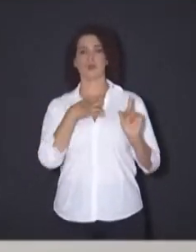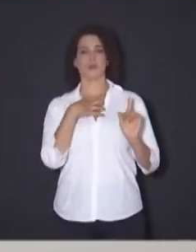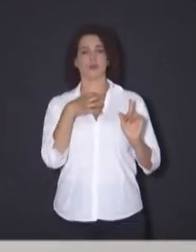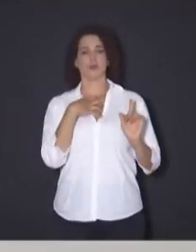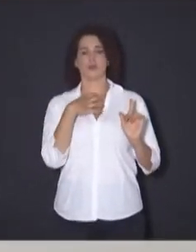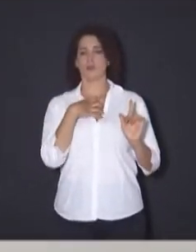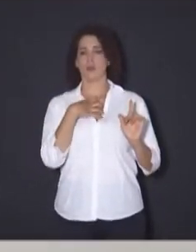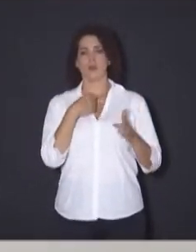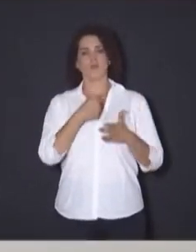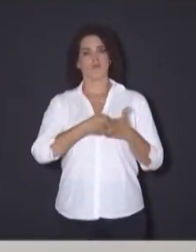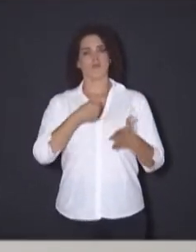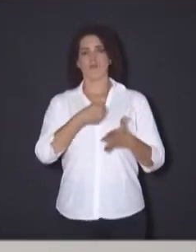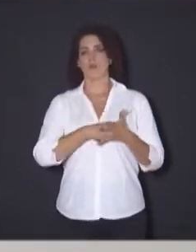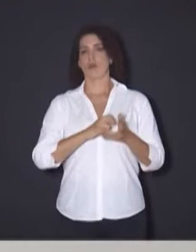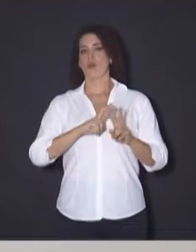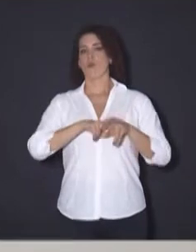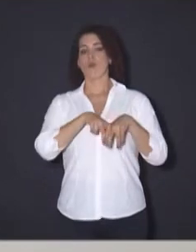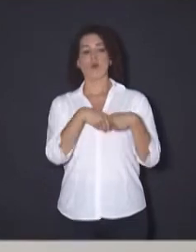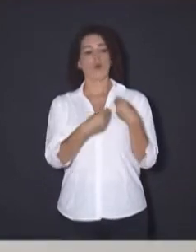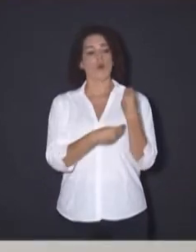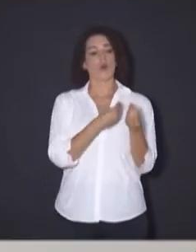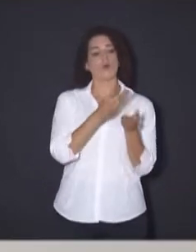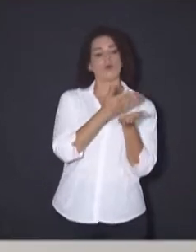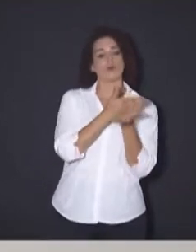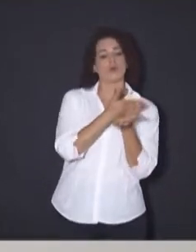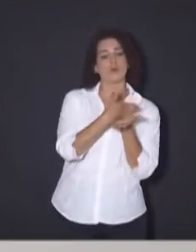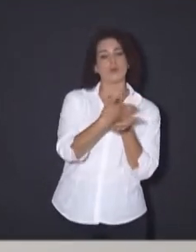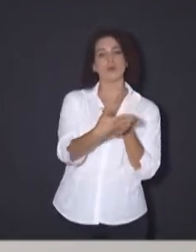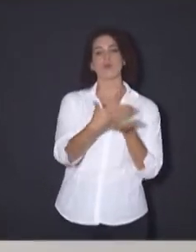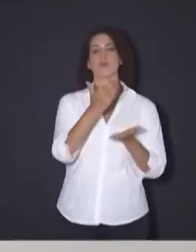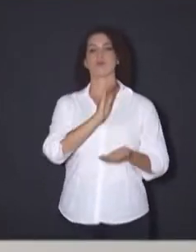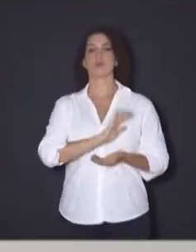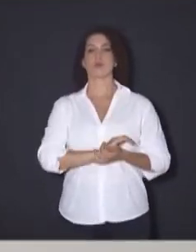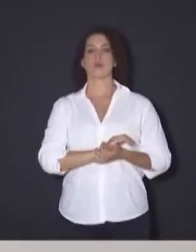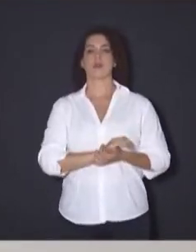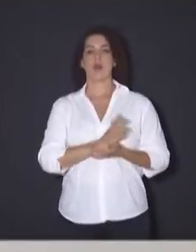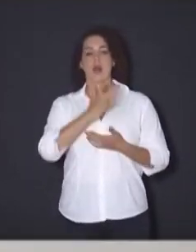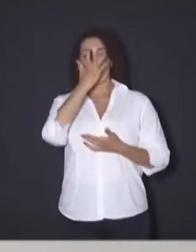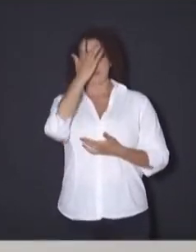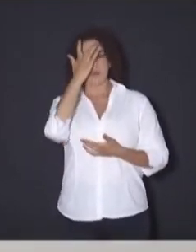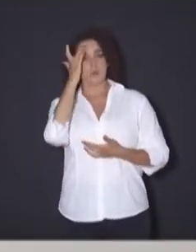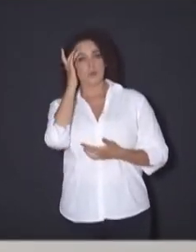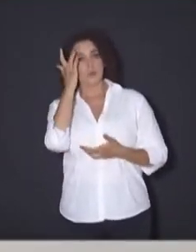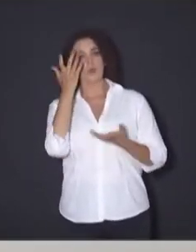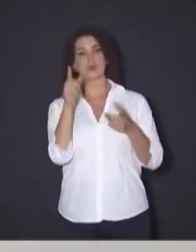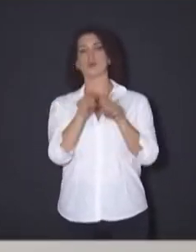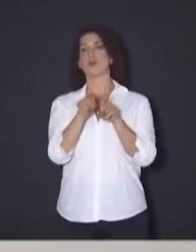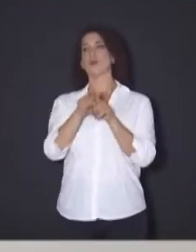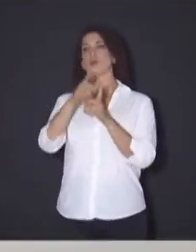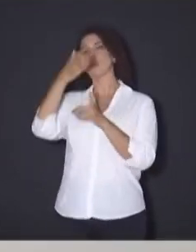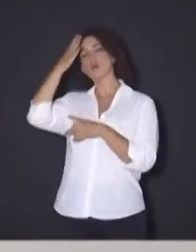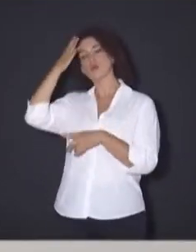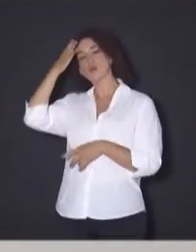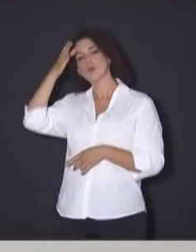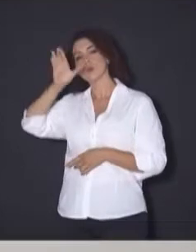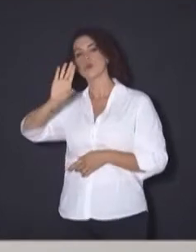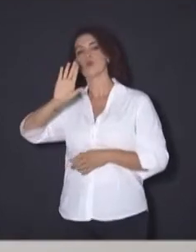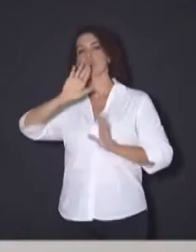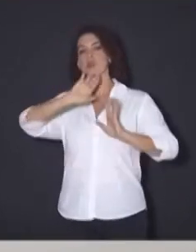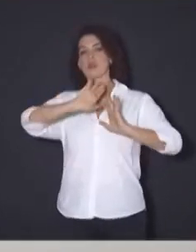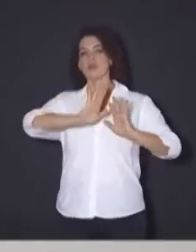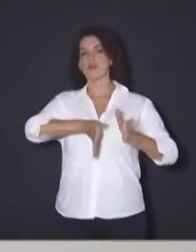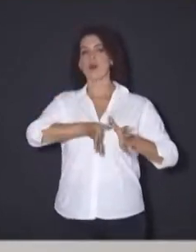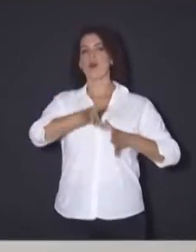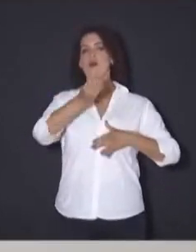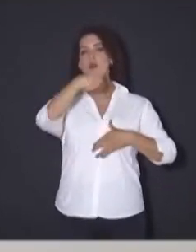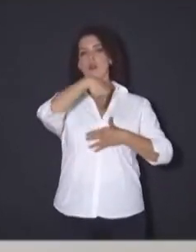pela origem de doenças das pessoas pelas culturas que já vem instituídas